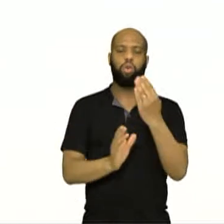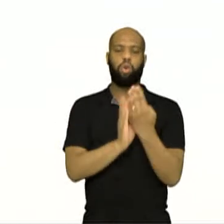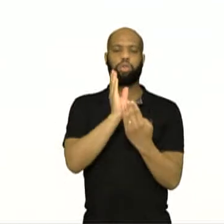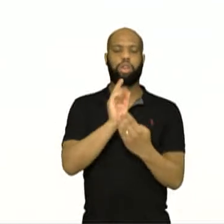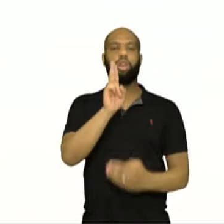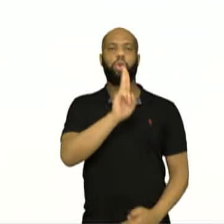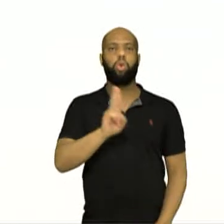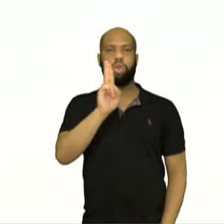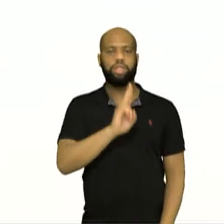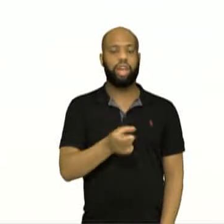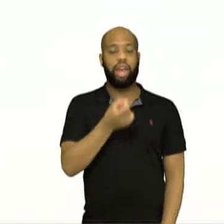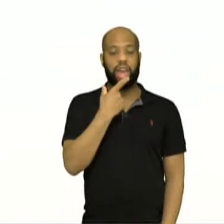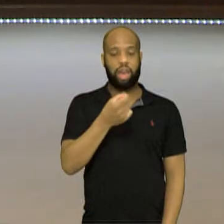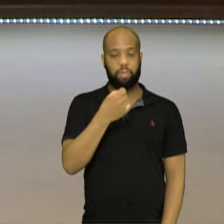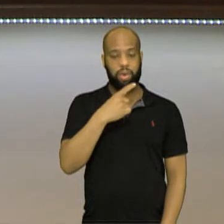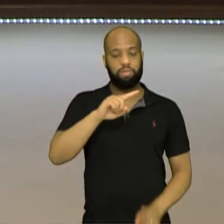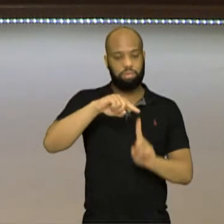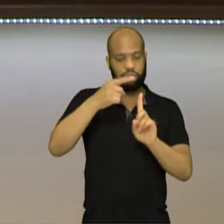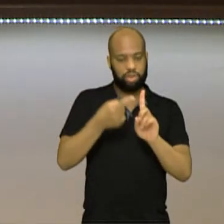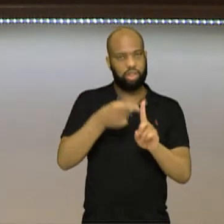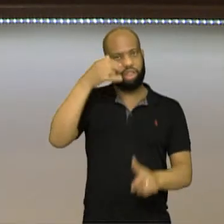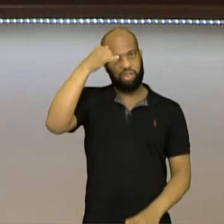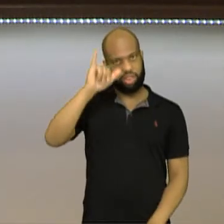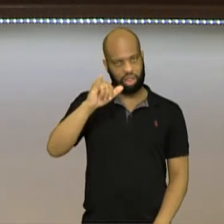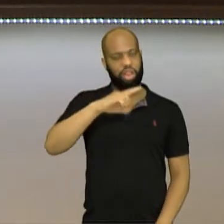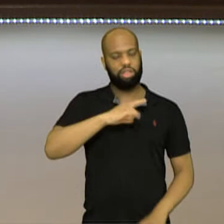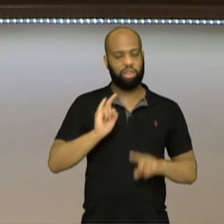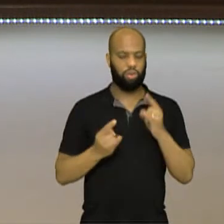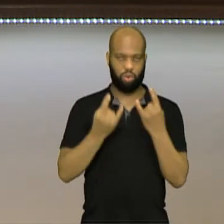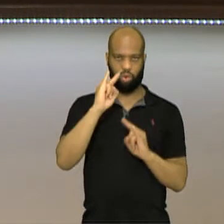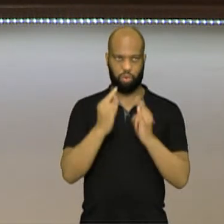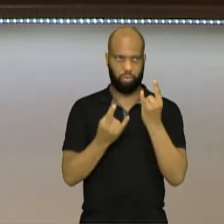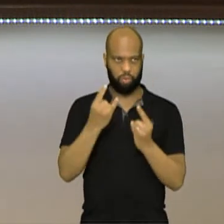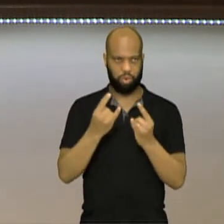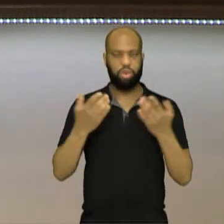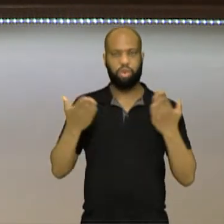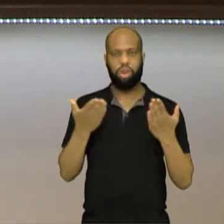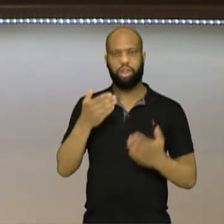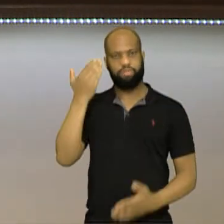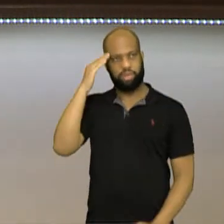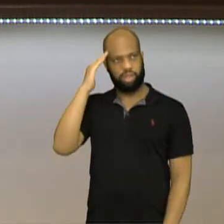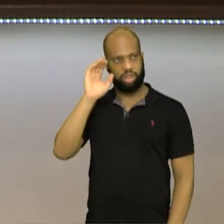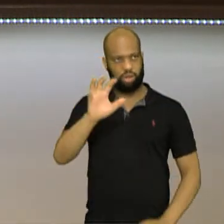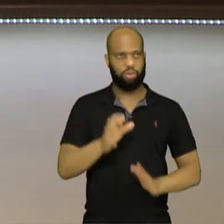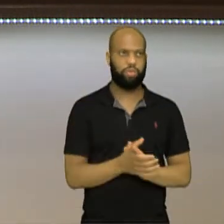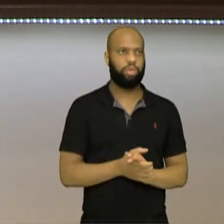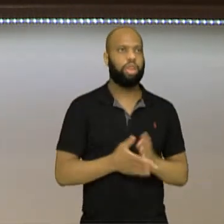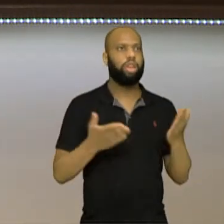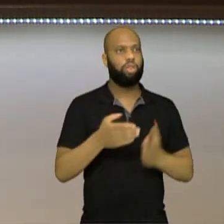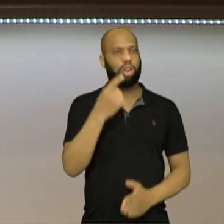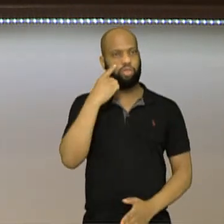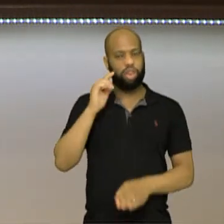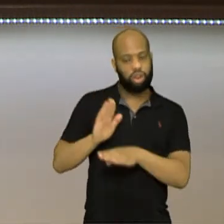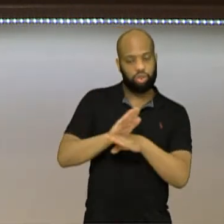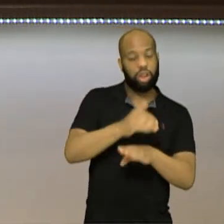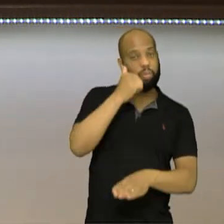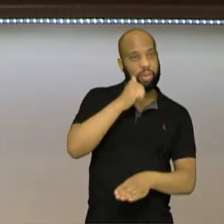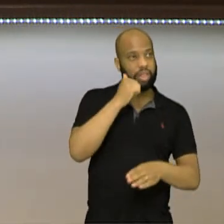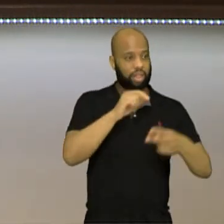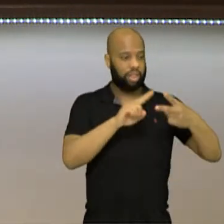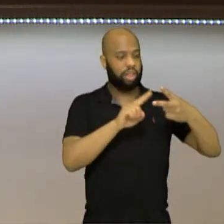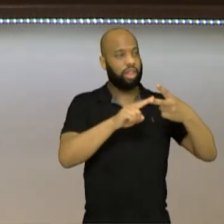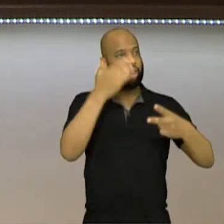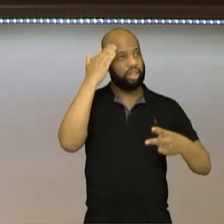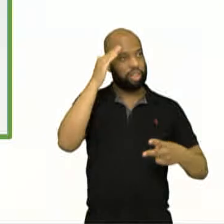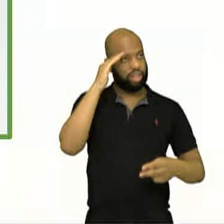de contraceptivos hormonais. Então vamos entender agora um pouquinho o que é isso ali. Vamos ajudar a Renata a entender melhor